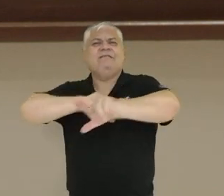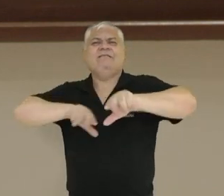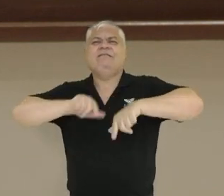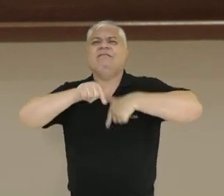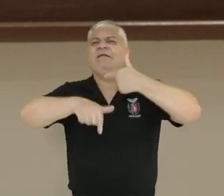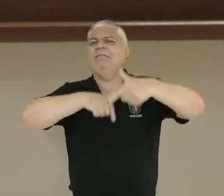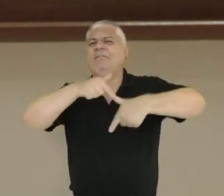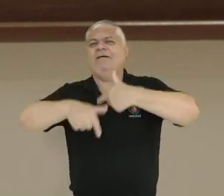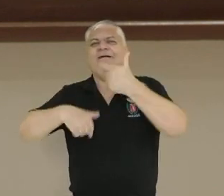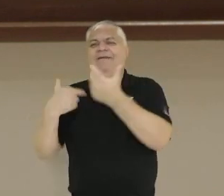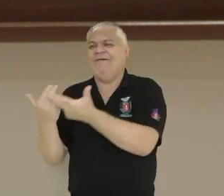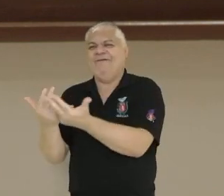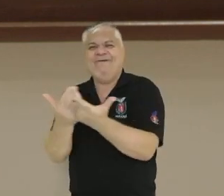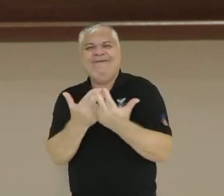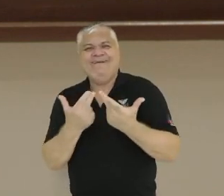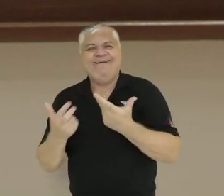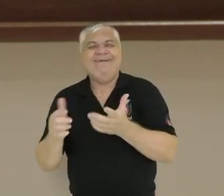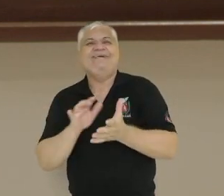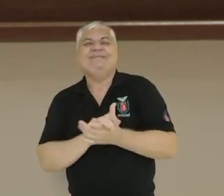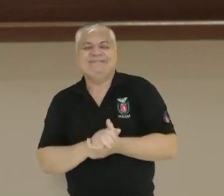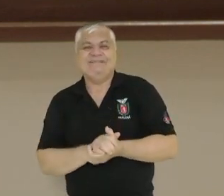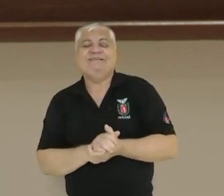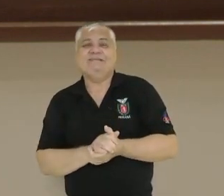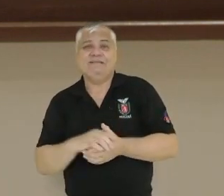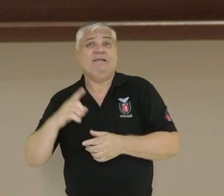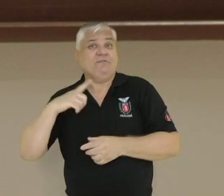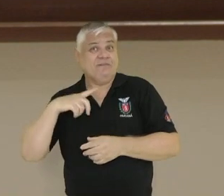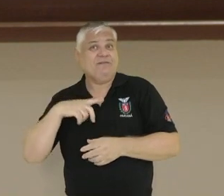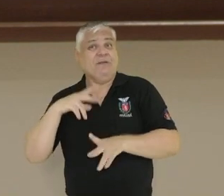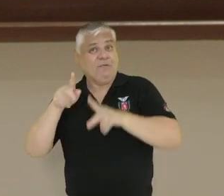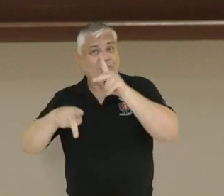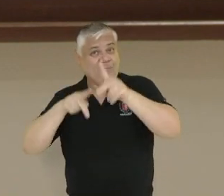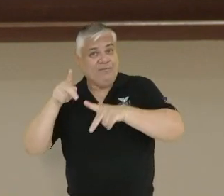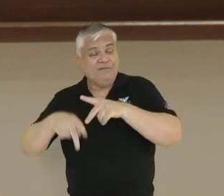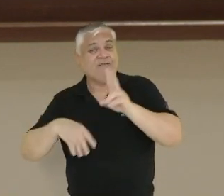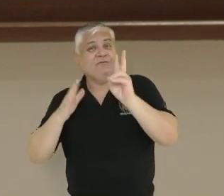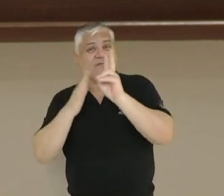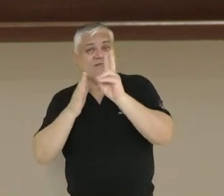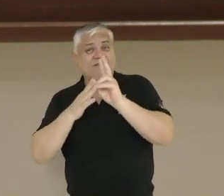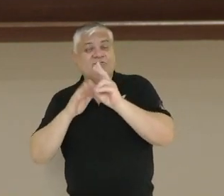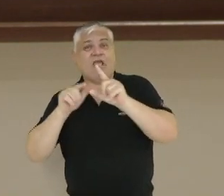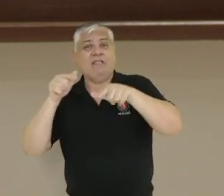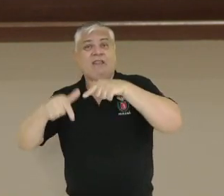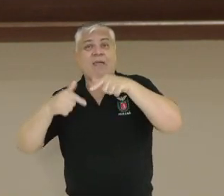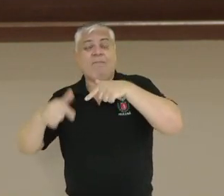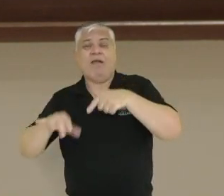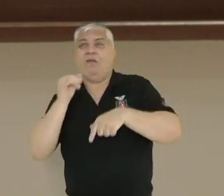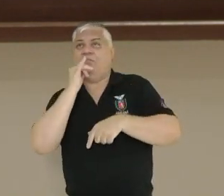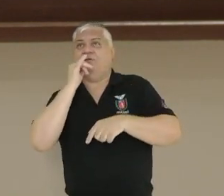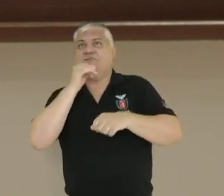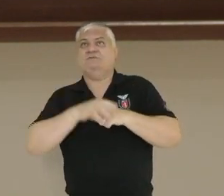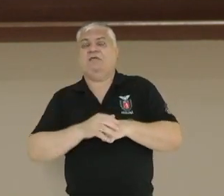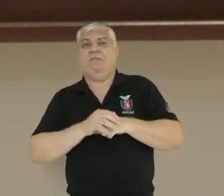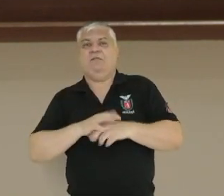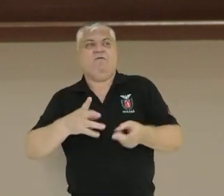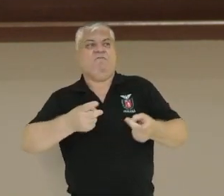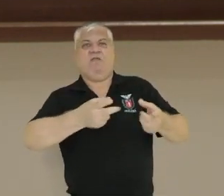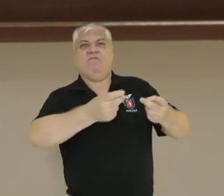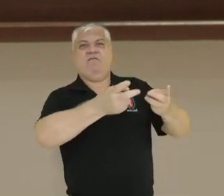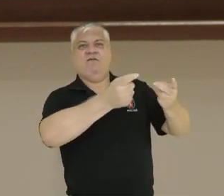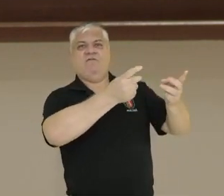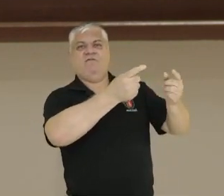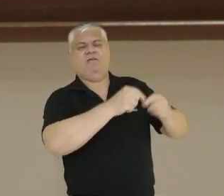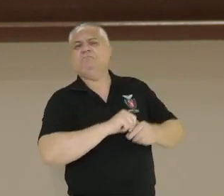trabalho semelhantes. Então, entre os povos indígenas, o trabalho não tem tanto esse caráter de mercadoria como tem